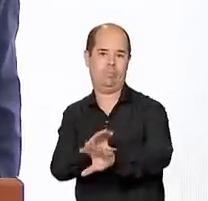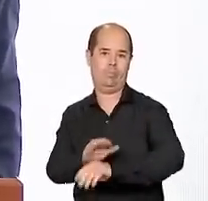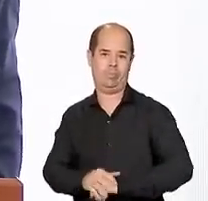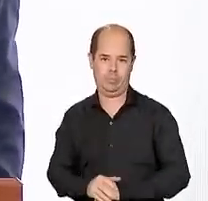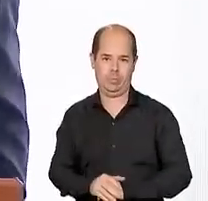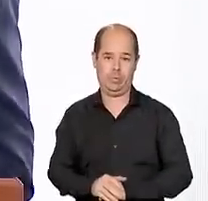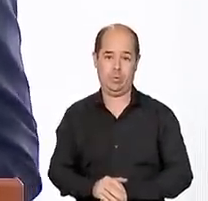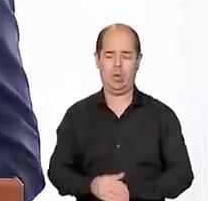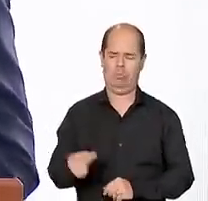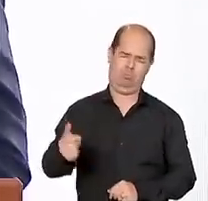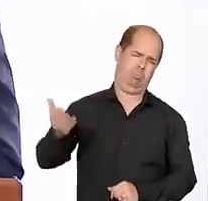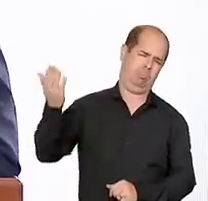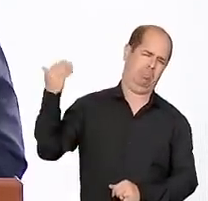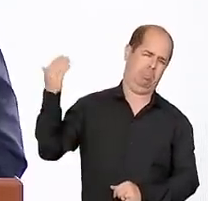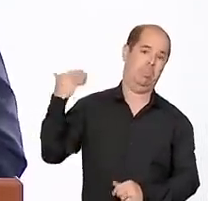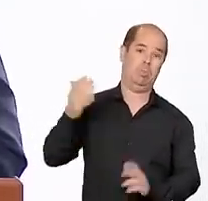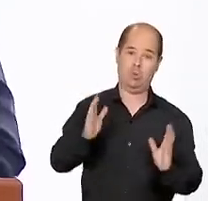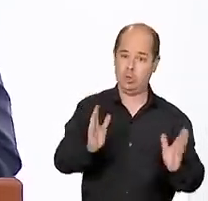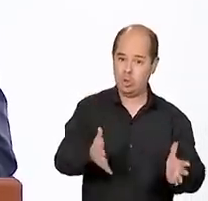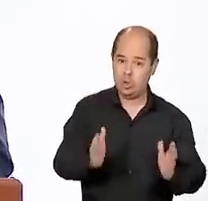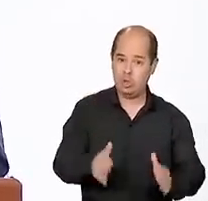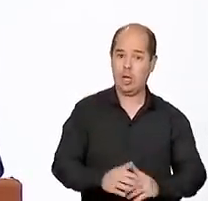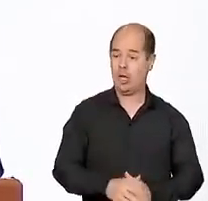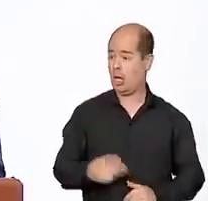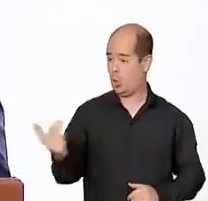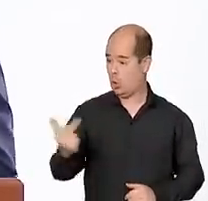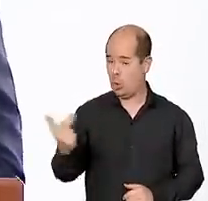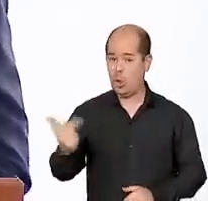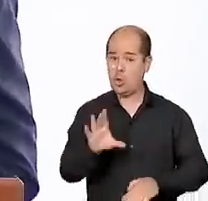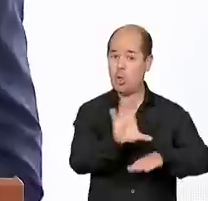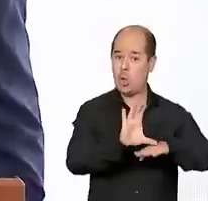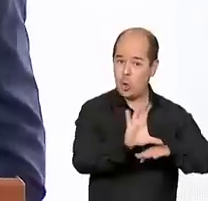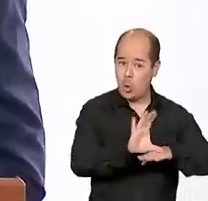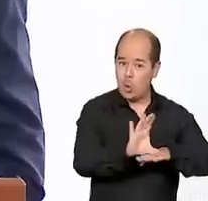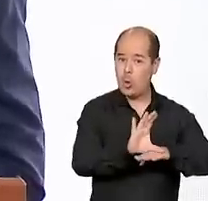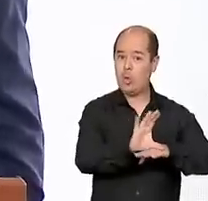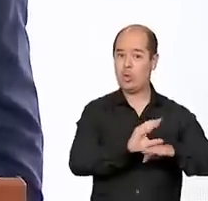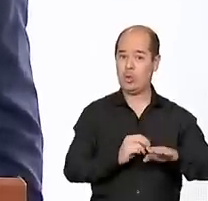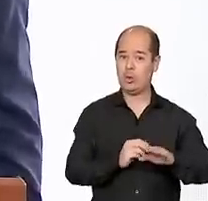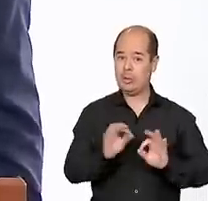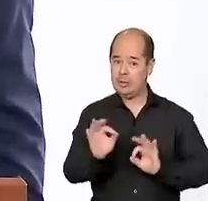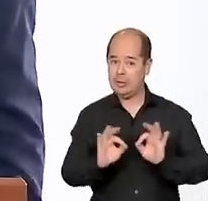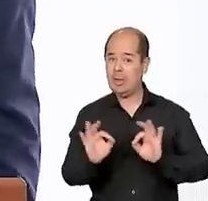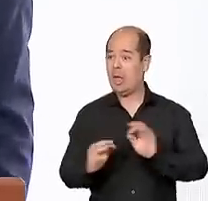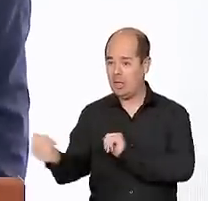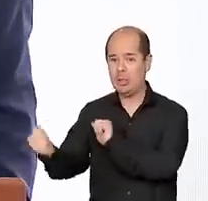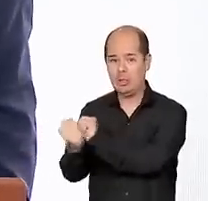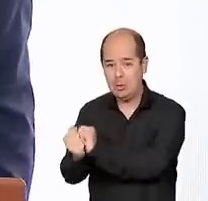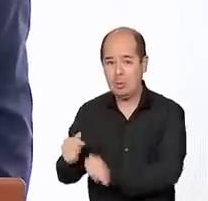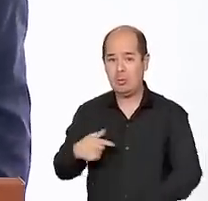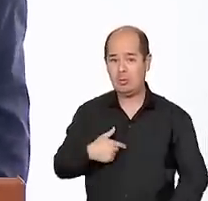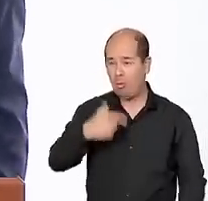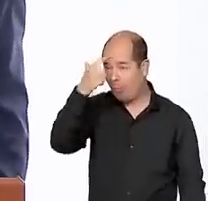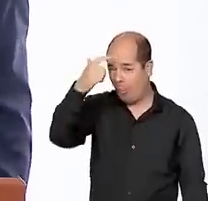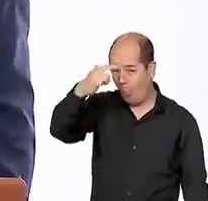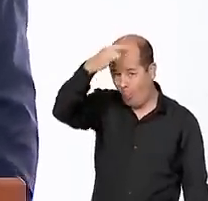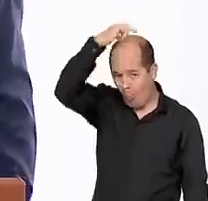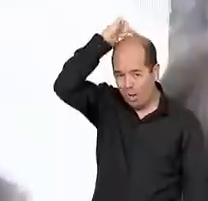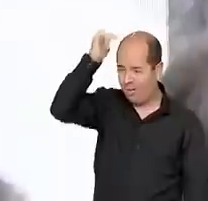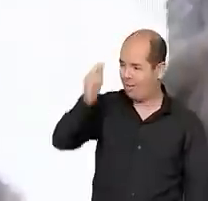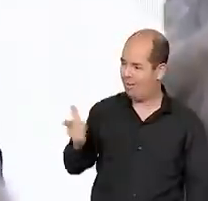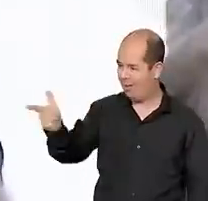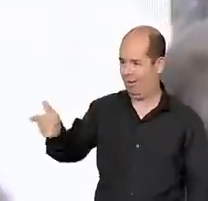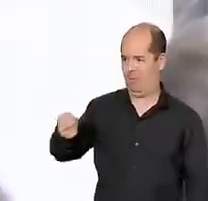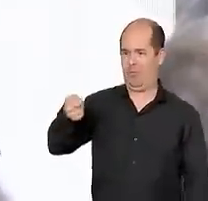constituinte, aliás, fomos constituintes juntos. Eu fiquei careca, mas ele está firmíssimo aí.